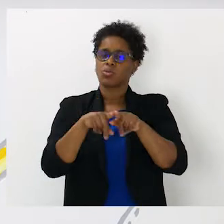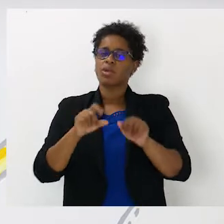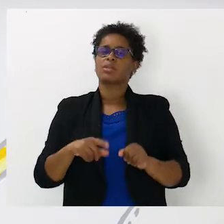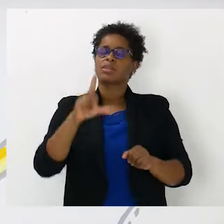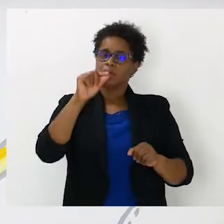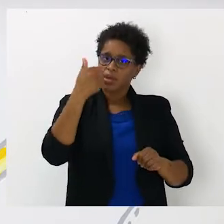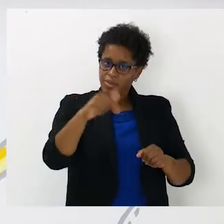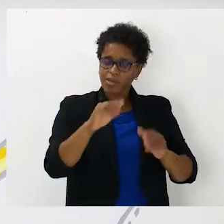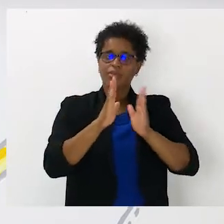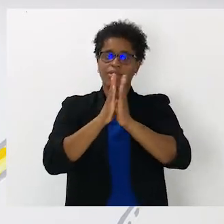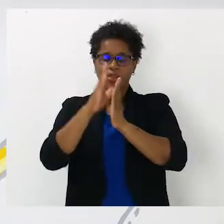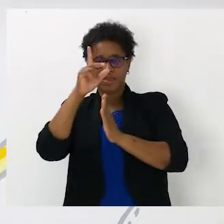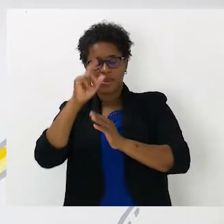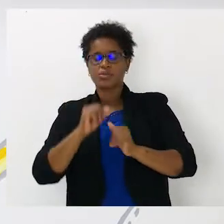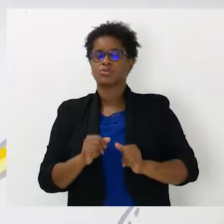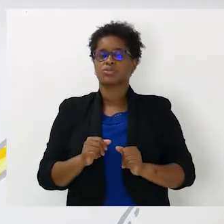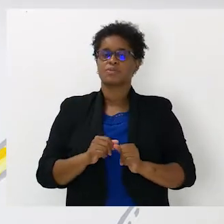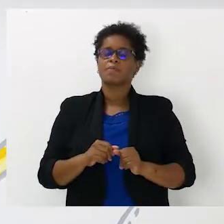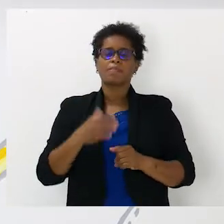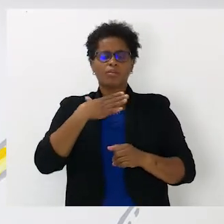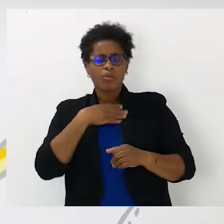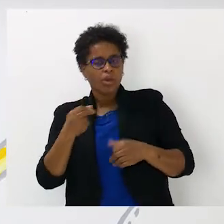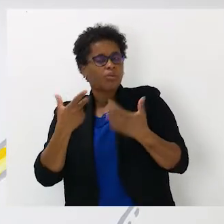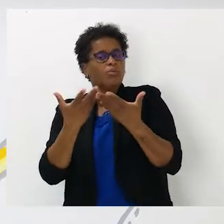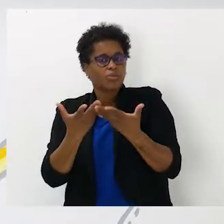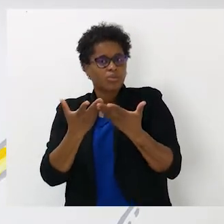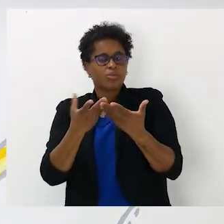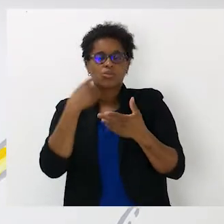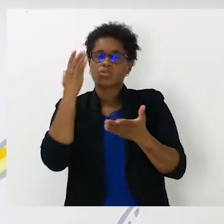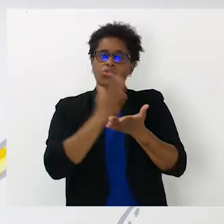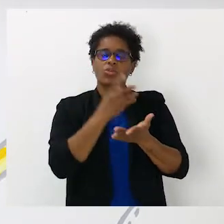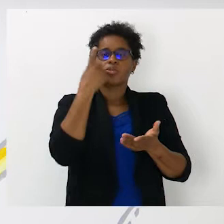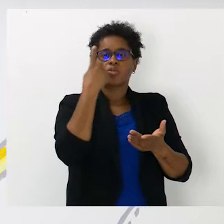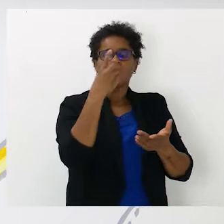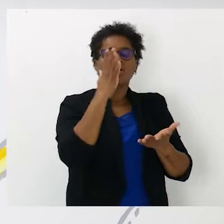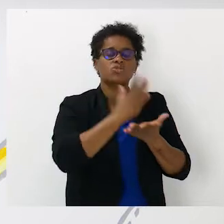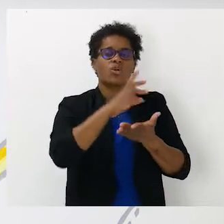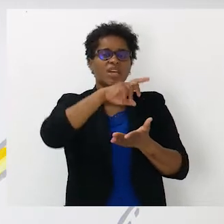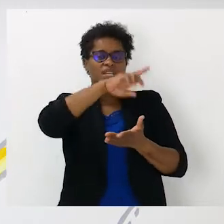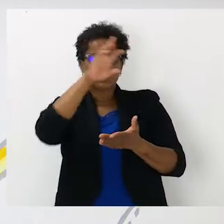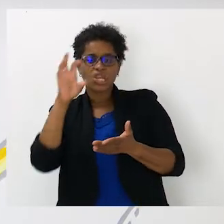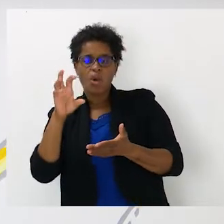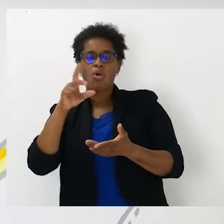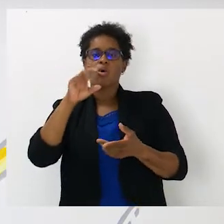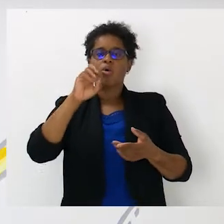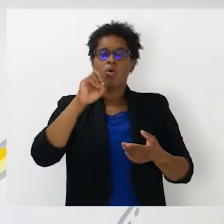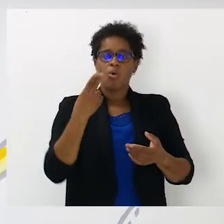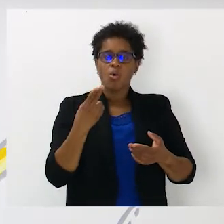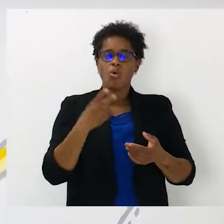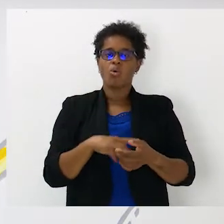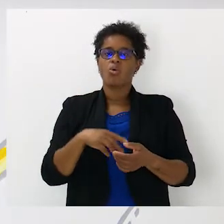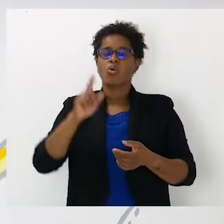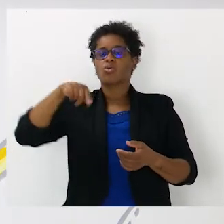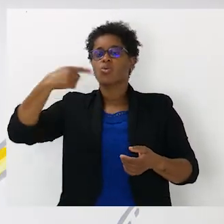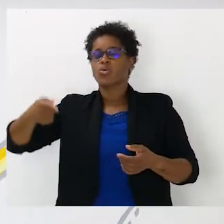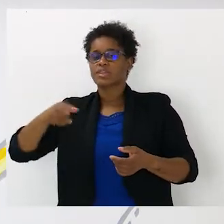há Deus ou deuses adorados numa só região ou noutra